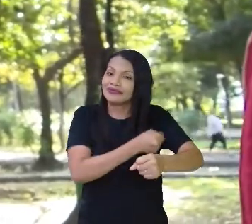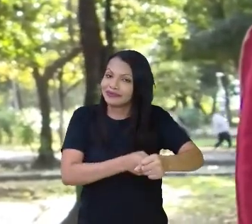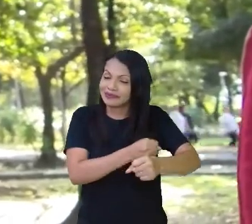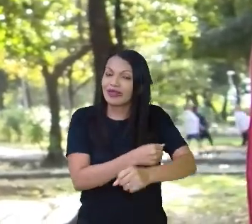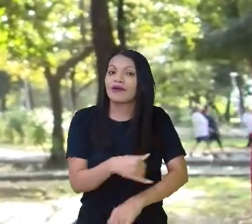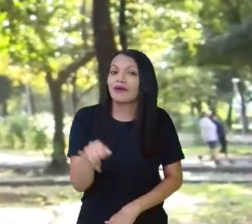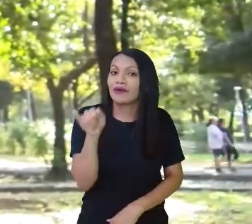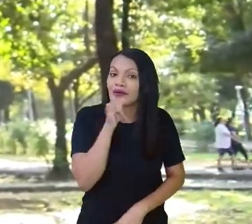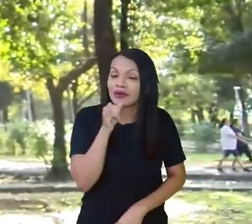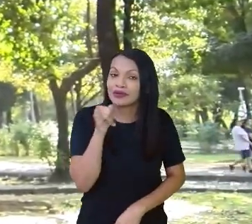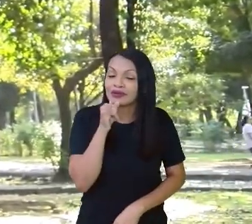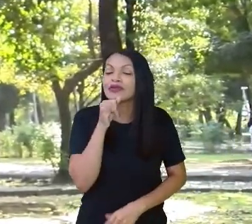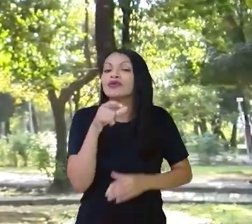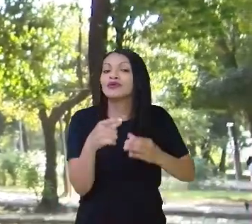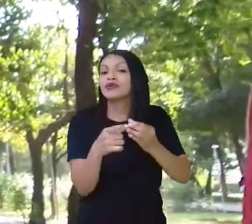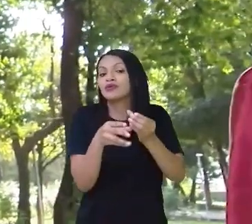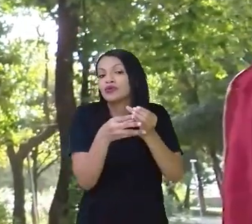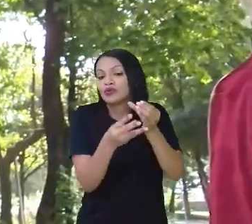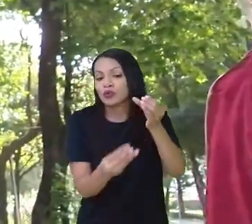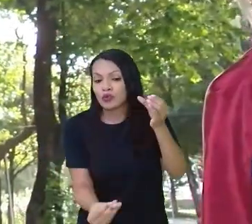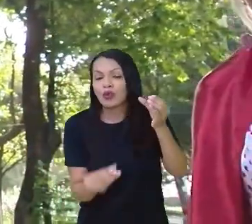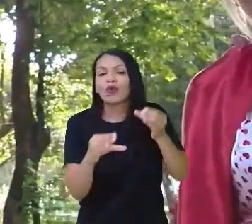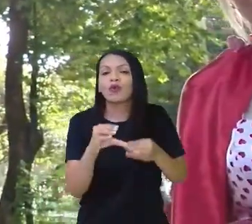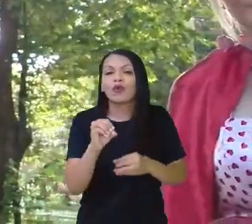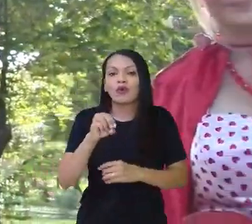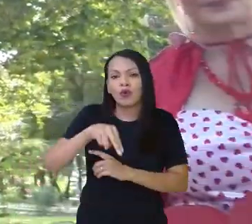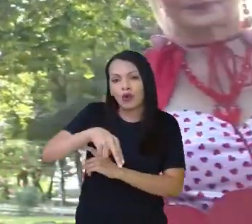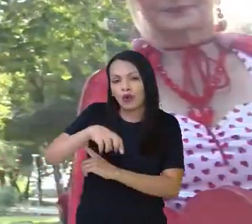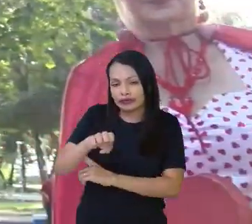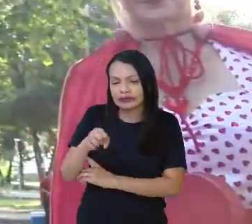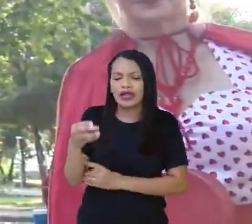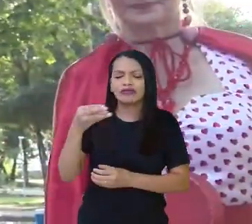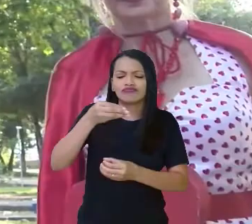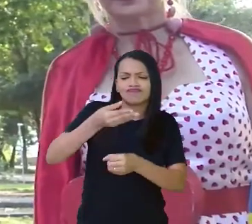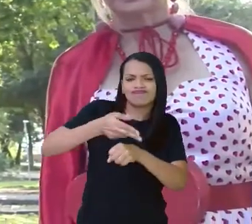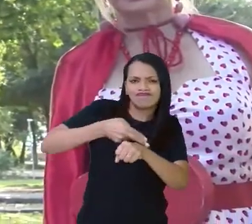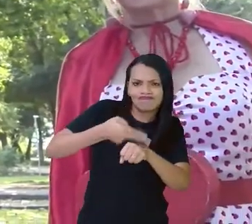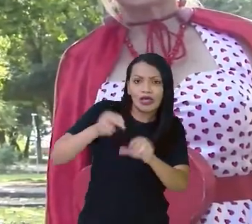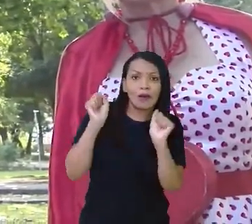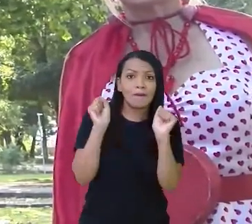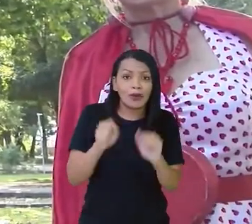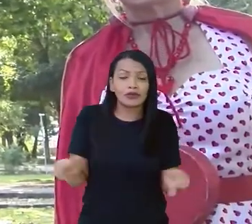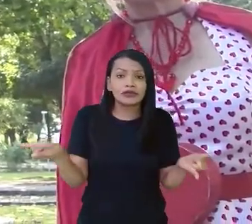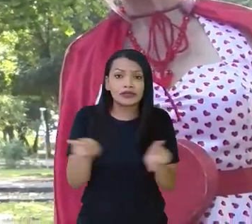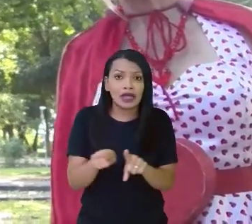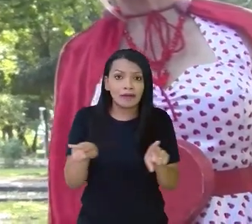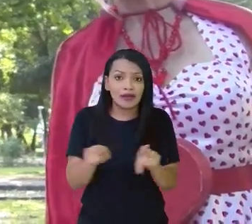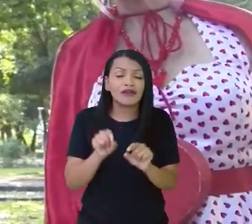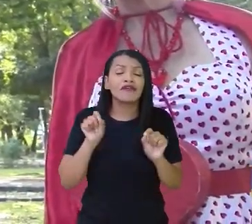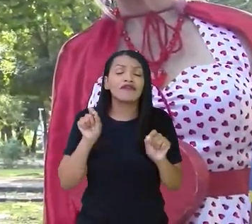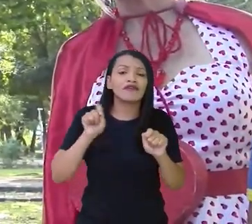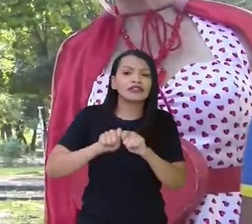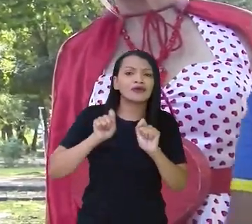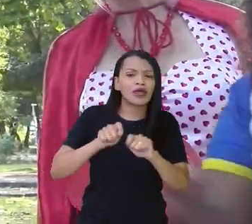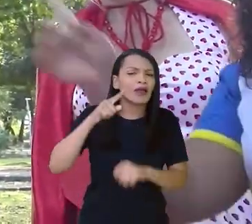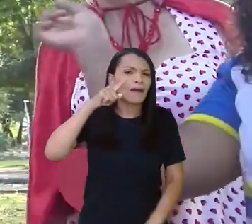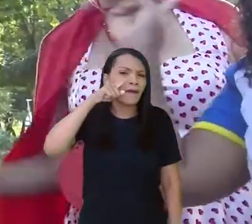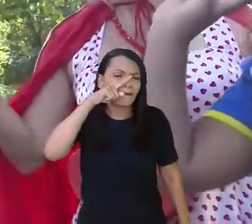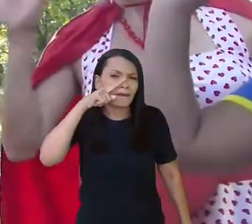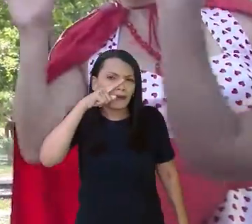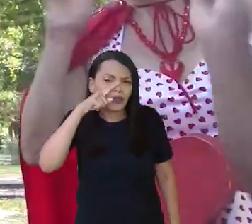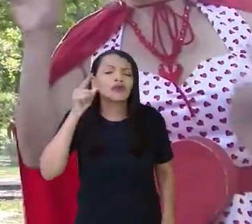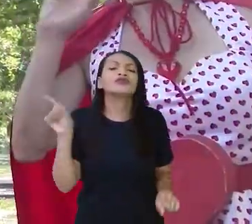do cone trufado, tá? Mas a gente pode também fazer o biscoitinho rápido. Quem quer comer o biscoito